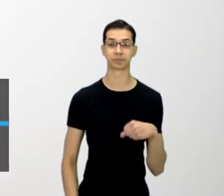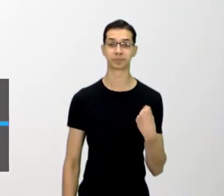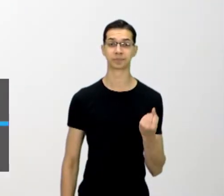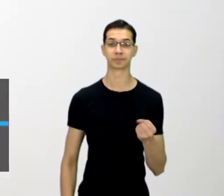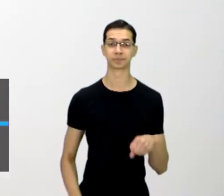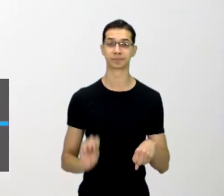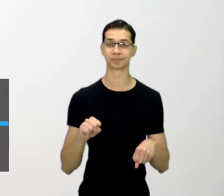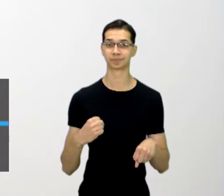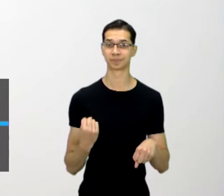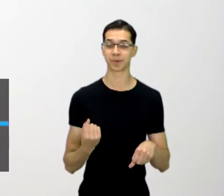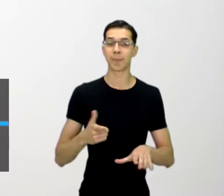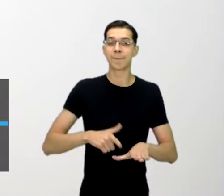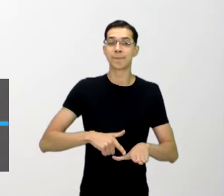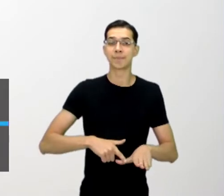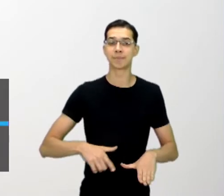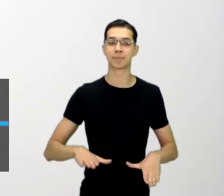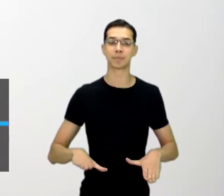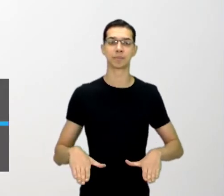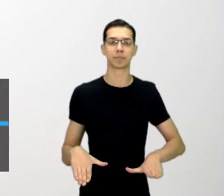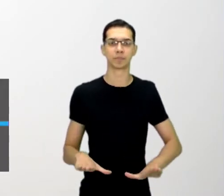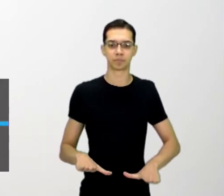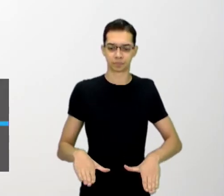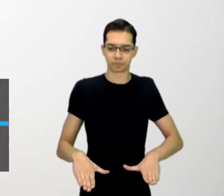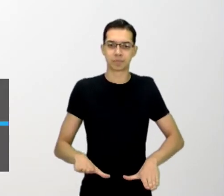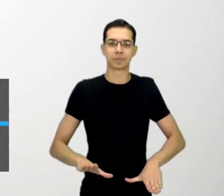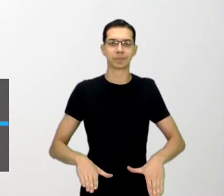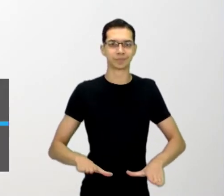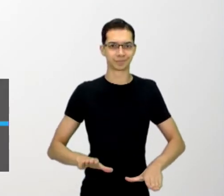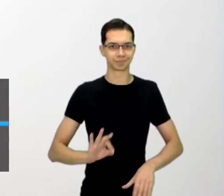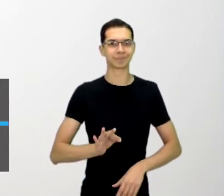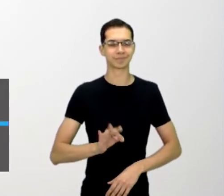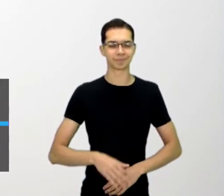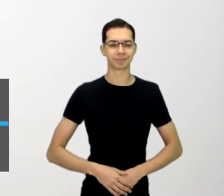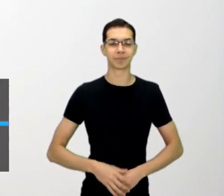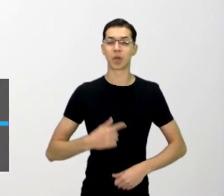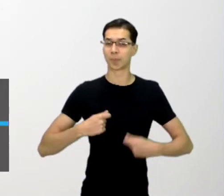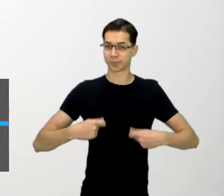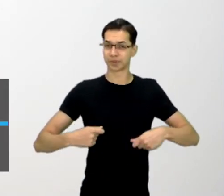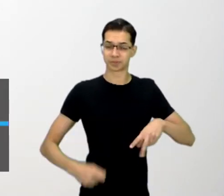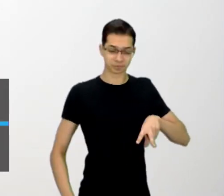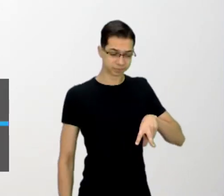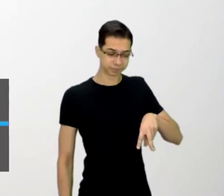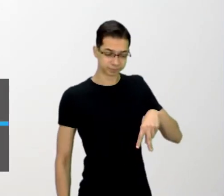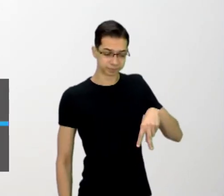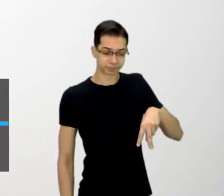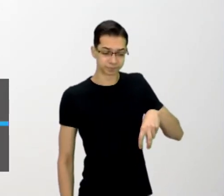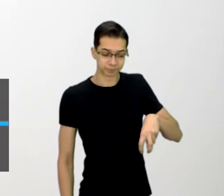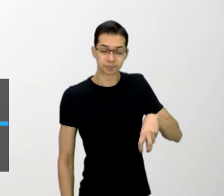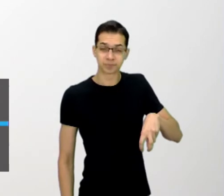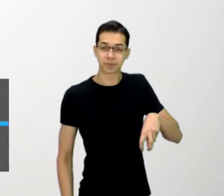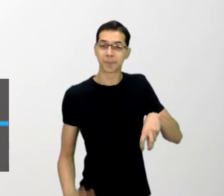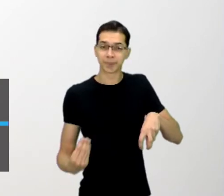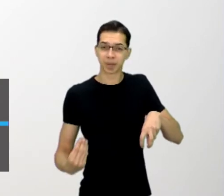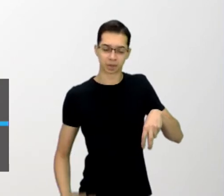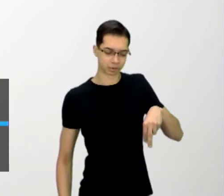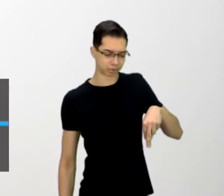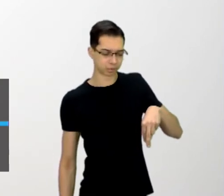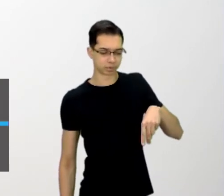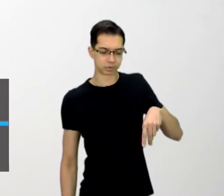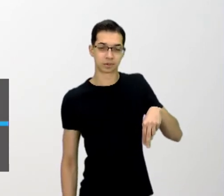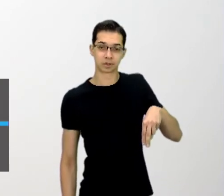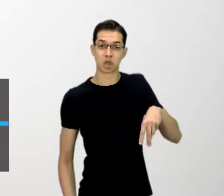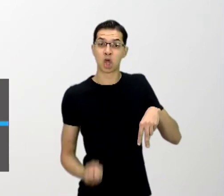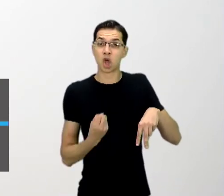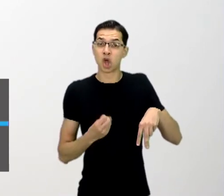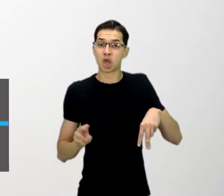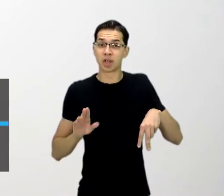joelho eu tenho que dobrar, por exemplo, para caminhar, ou eu tenho que dobrar o meu joelho para correr. Os cotovelos, a mesma coisa, eu tenho que